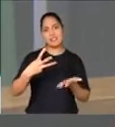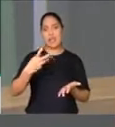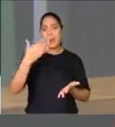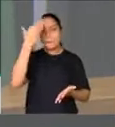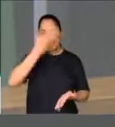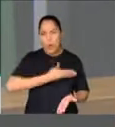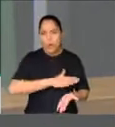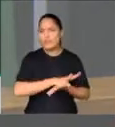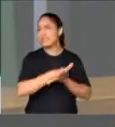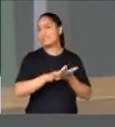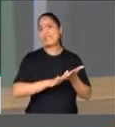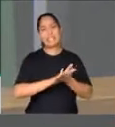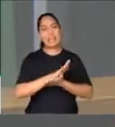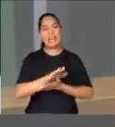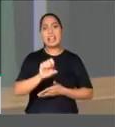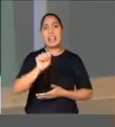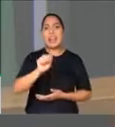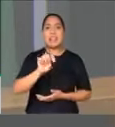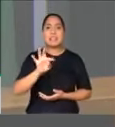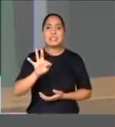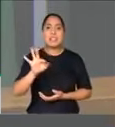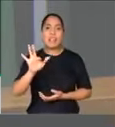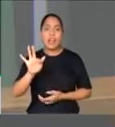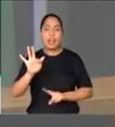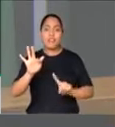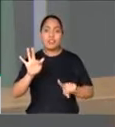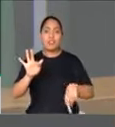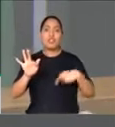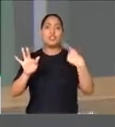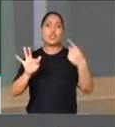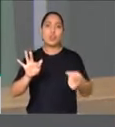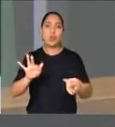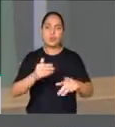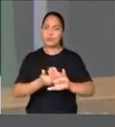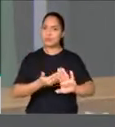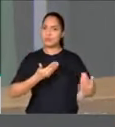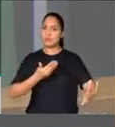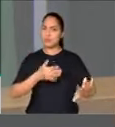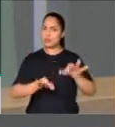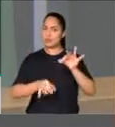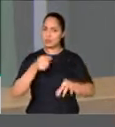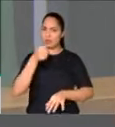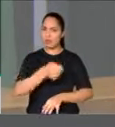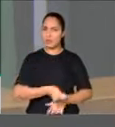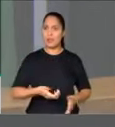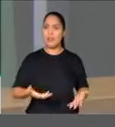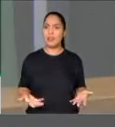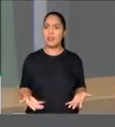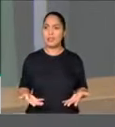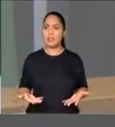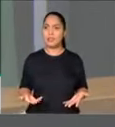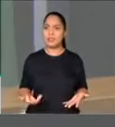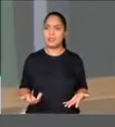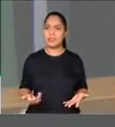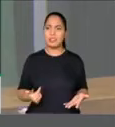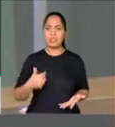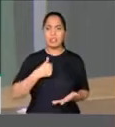O STF, mais uma vez, adiou o julgamento deles. Eu confesso para vocês que eu sou uma pessoa que